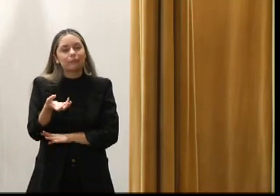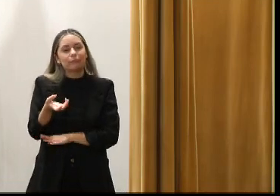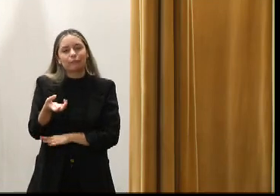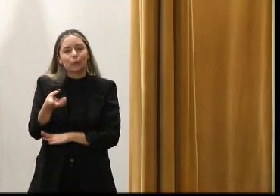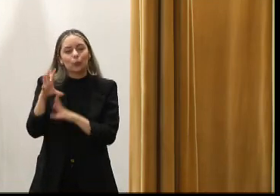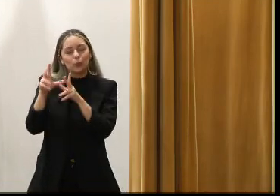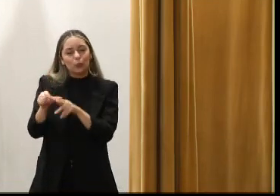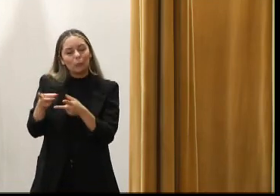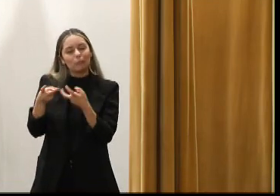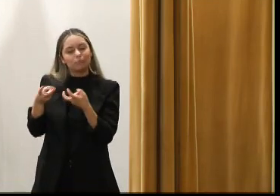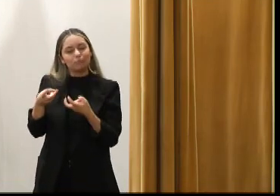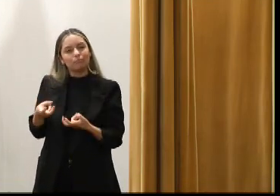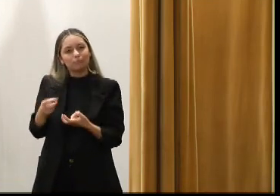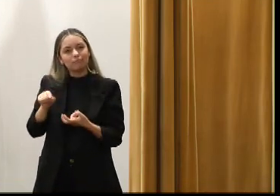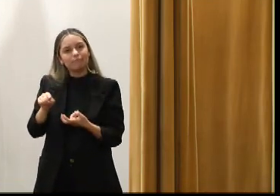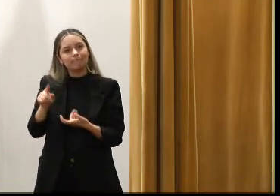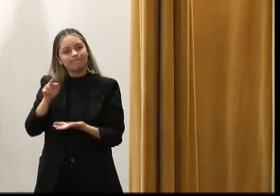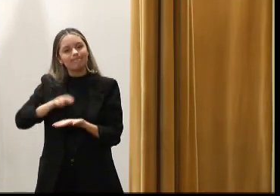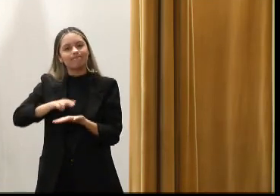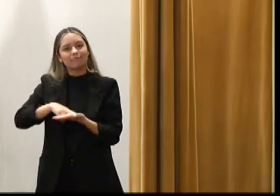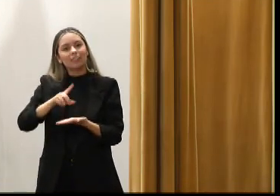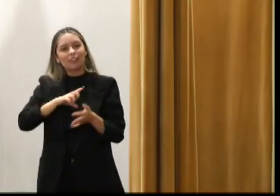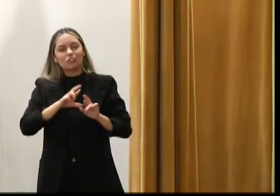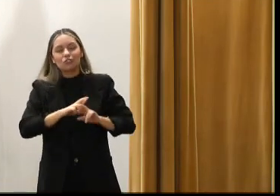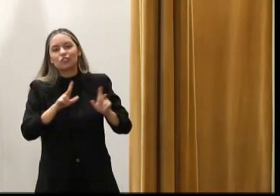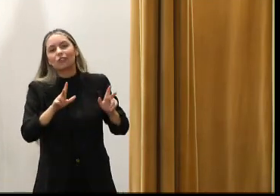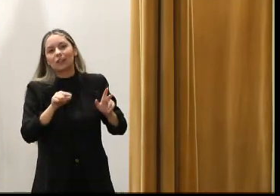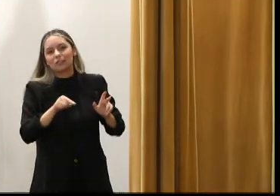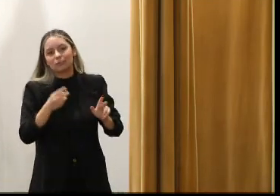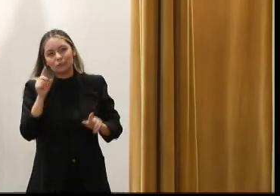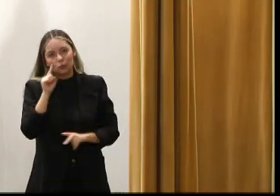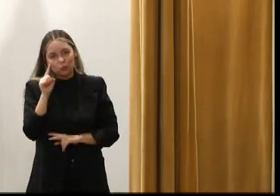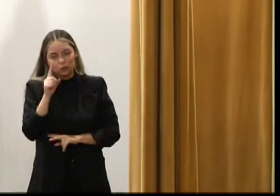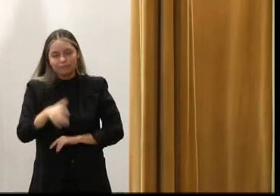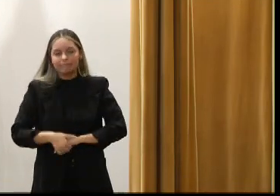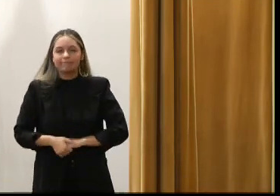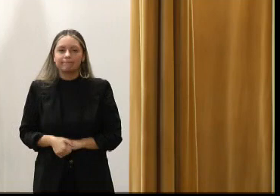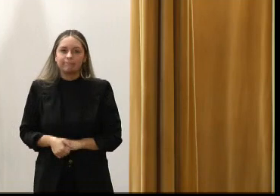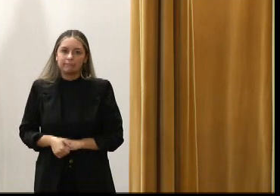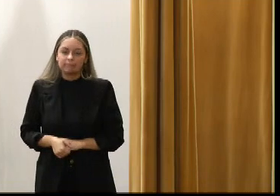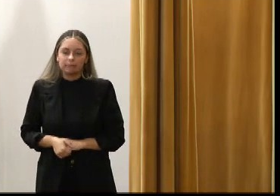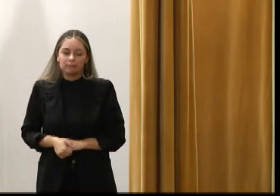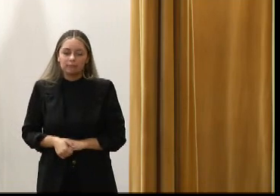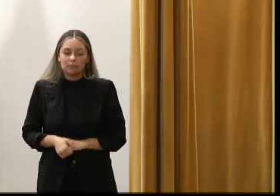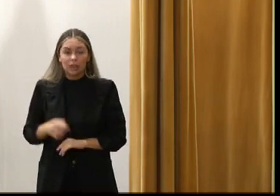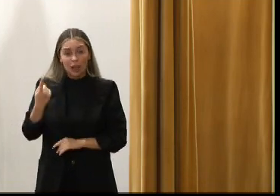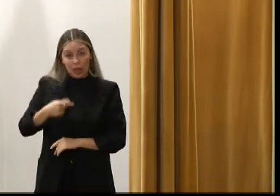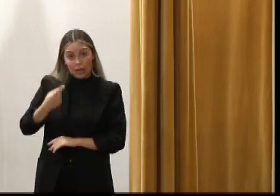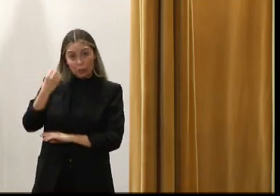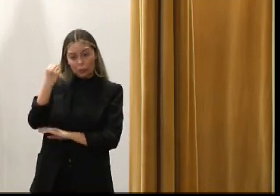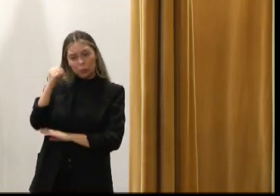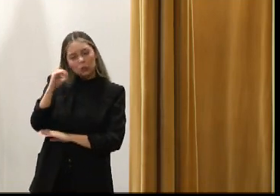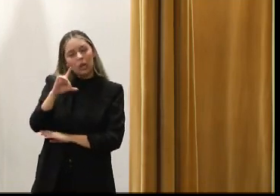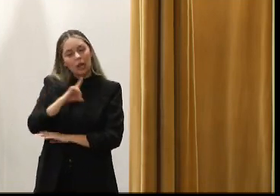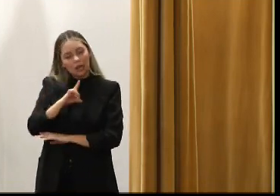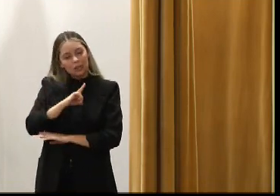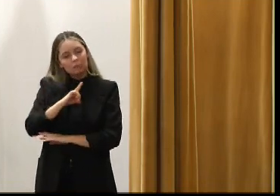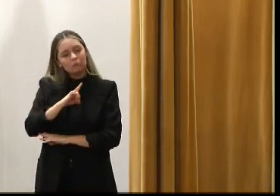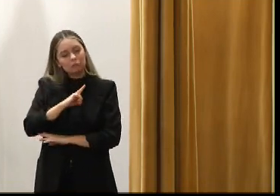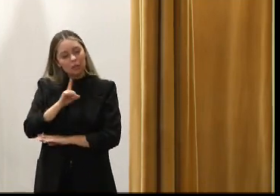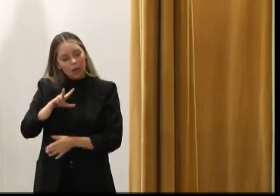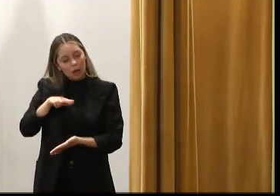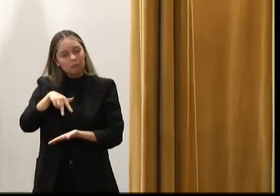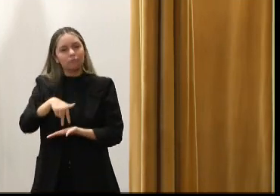muito perceptíveis e trazem diferença no nosso dia a dia. Mas Porto Alegre tem tomado a frente, Porto